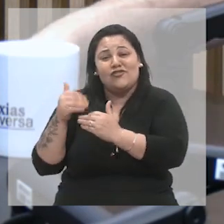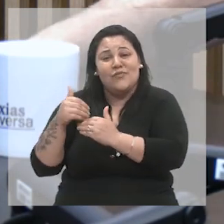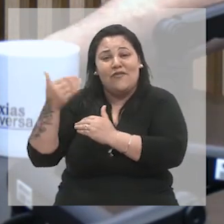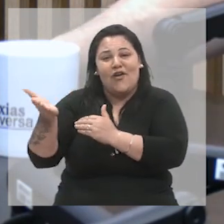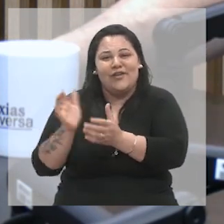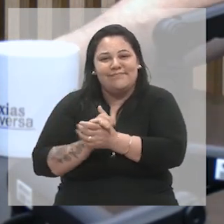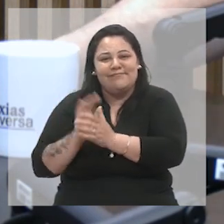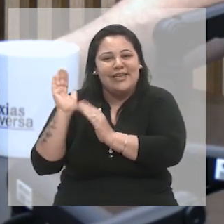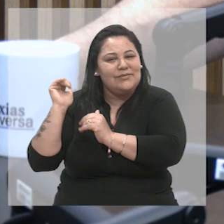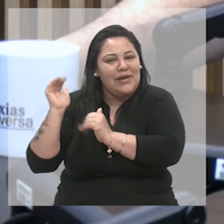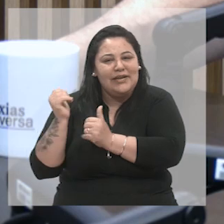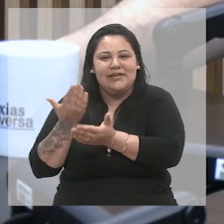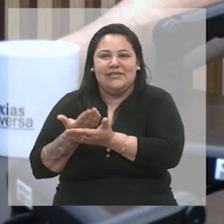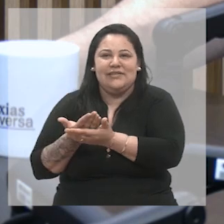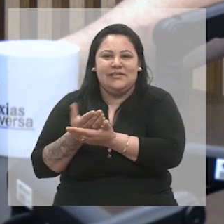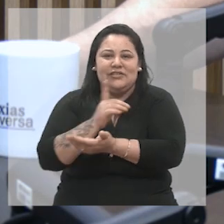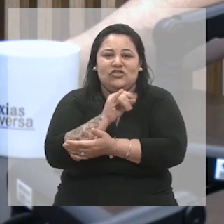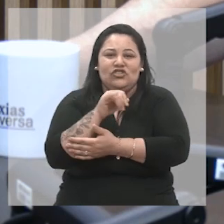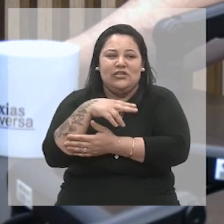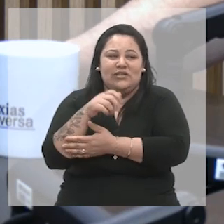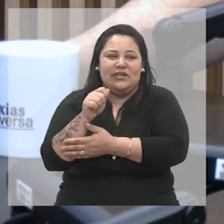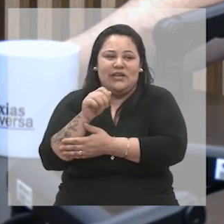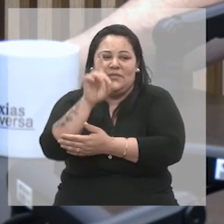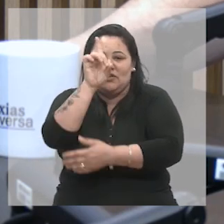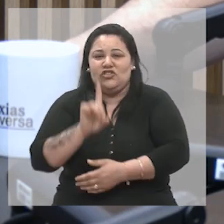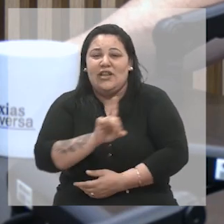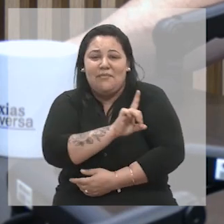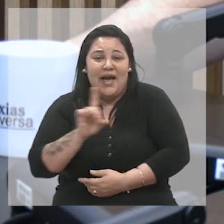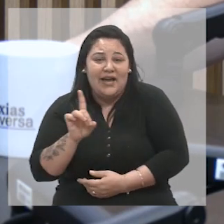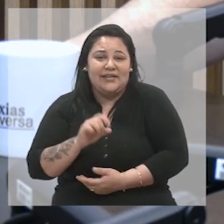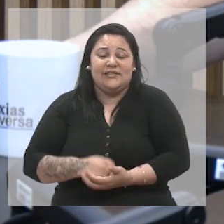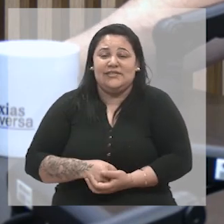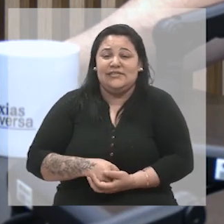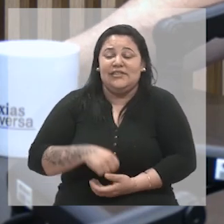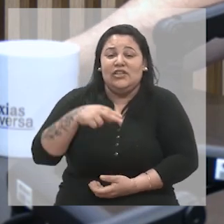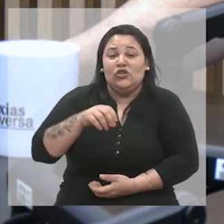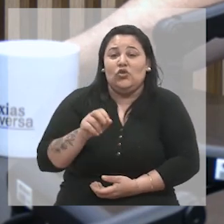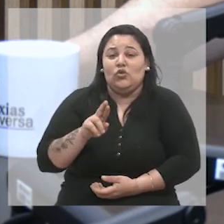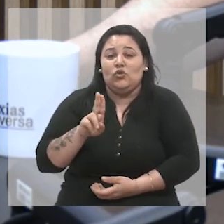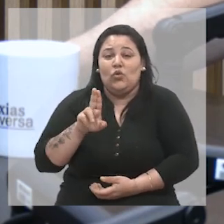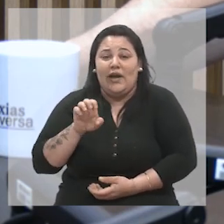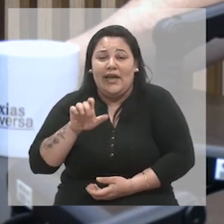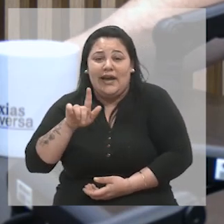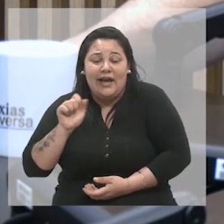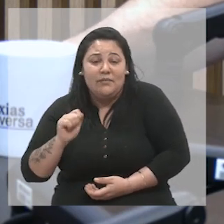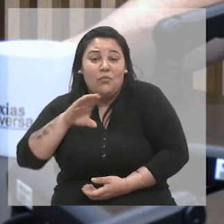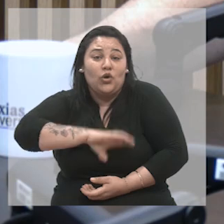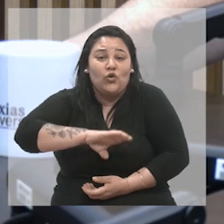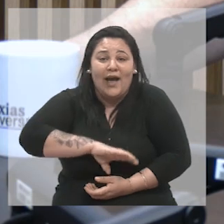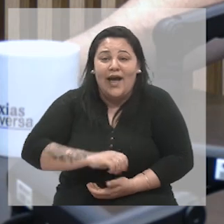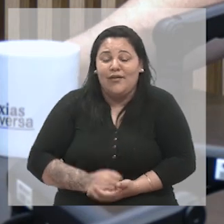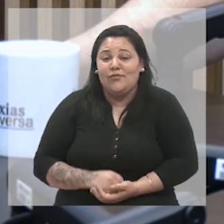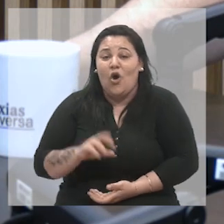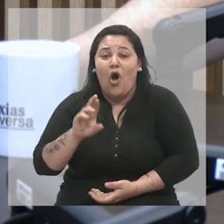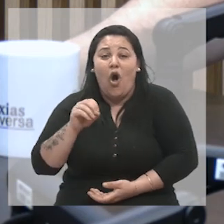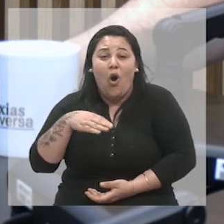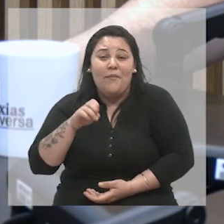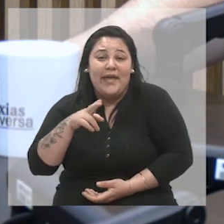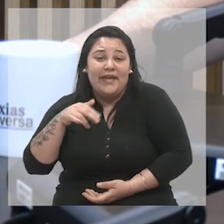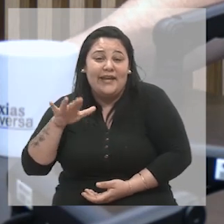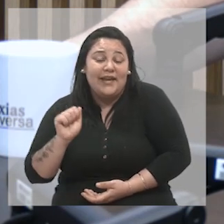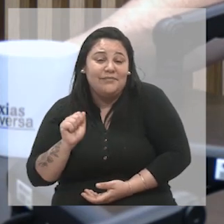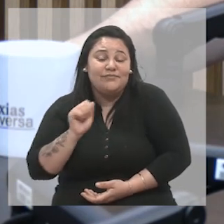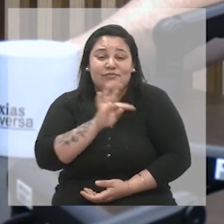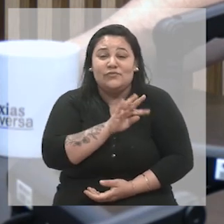todos fora. Estão jogando na Espanha, estão jogando na Dinamarca, estão jogando na Noruega, estão jogando em Portugal, né? Estão jogando na